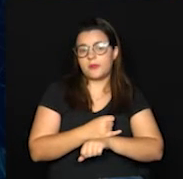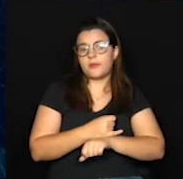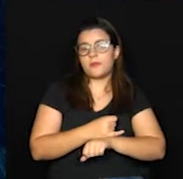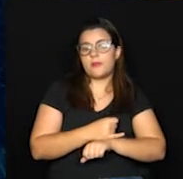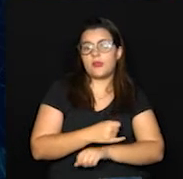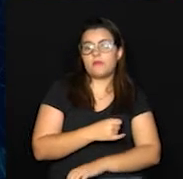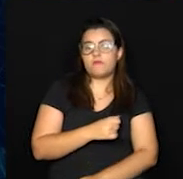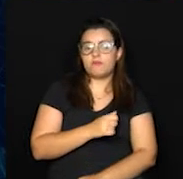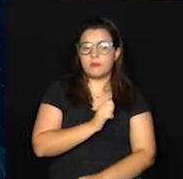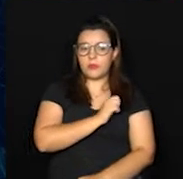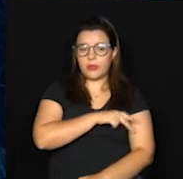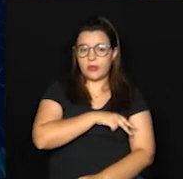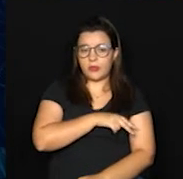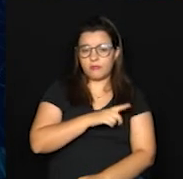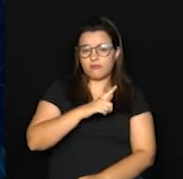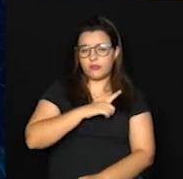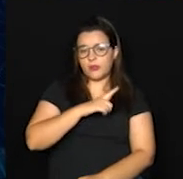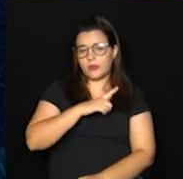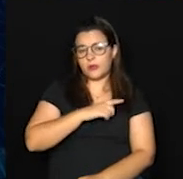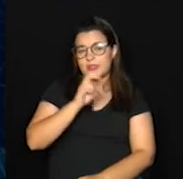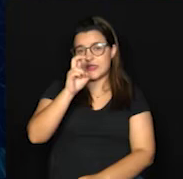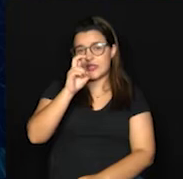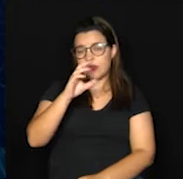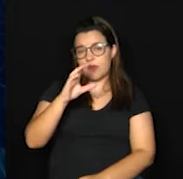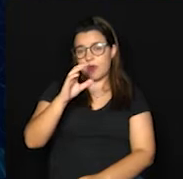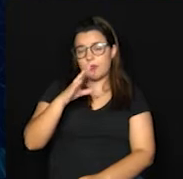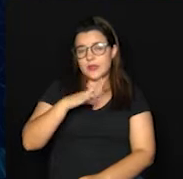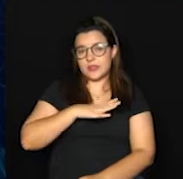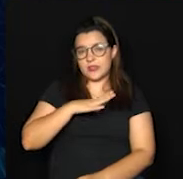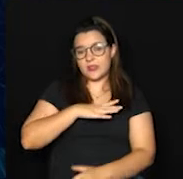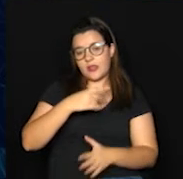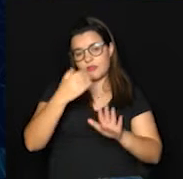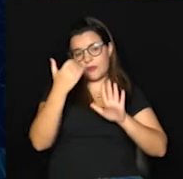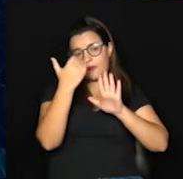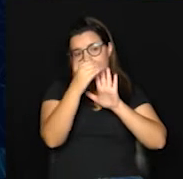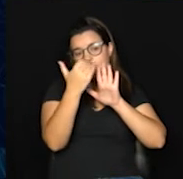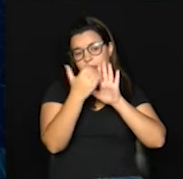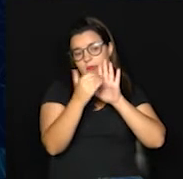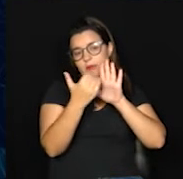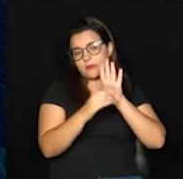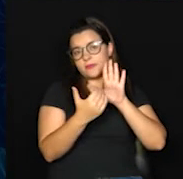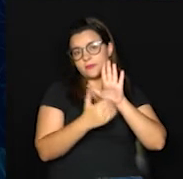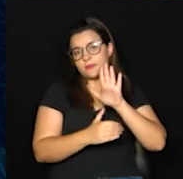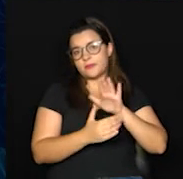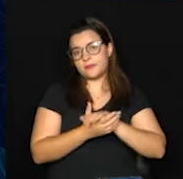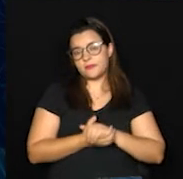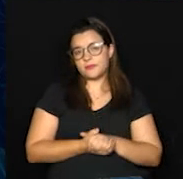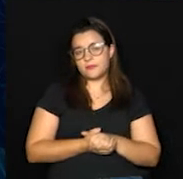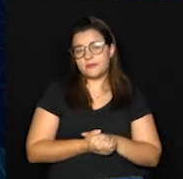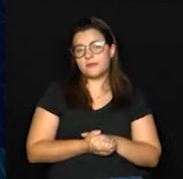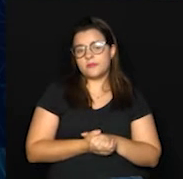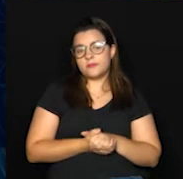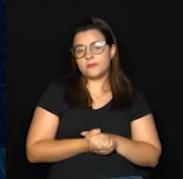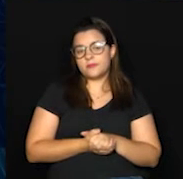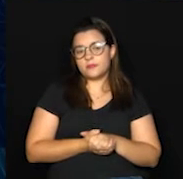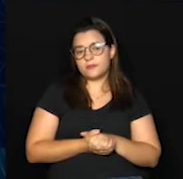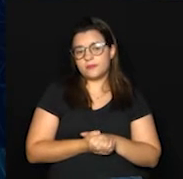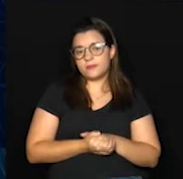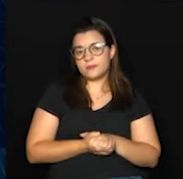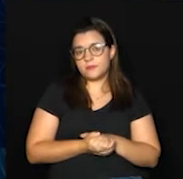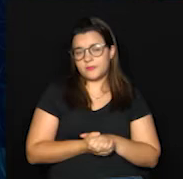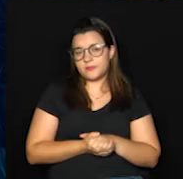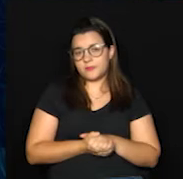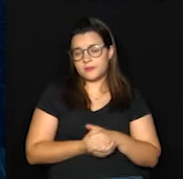Coelho. E aí nós temos aí as 5 últimas cidades. Arthur Nogueira com 21 mortes, Pedreira com